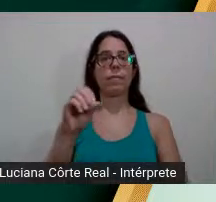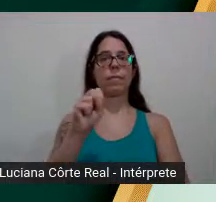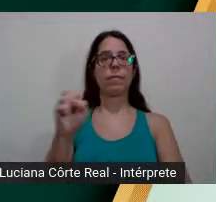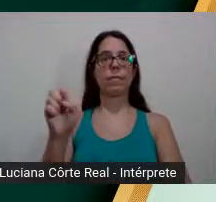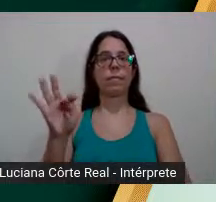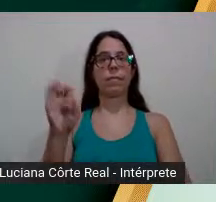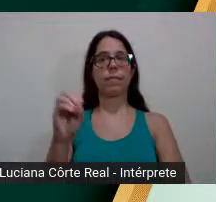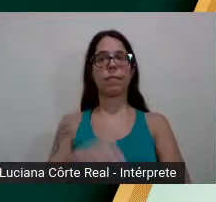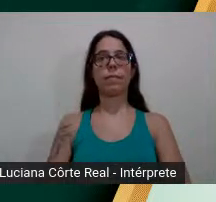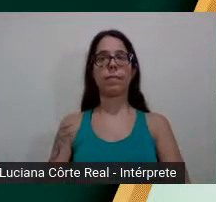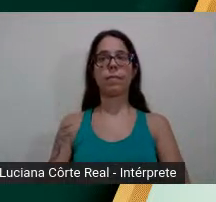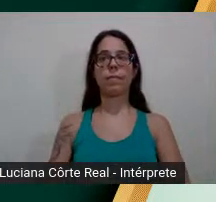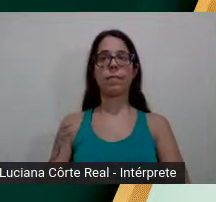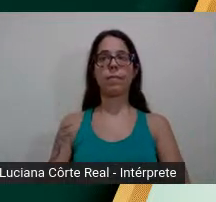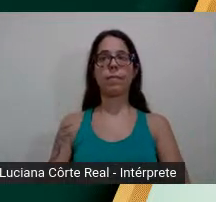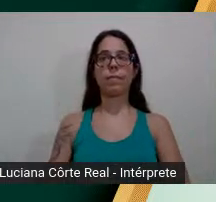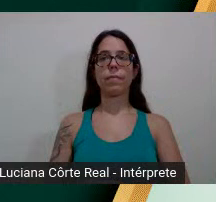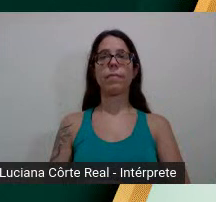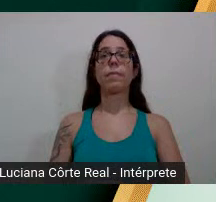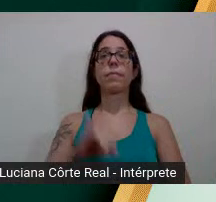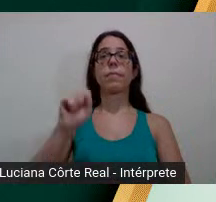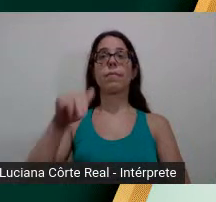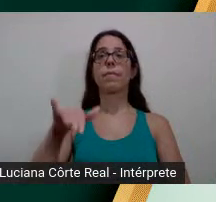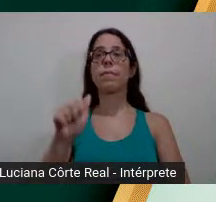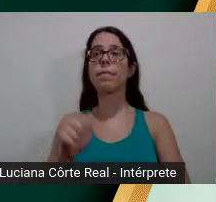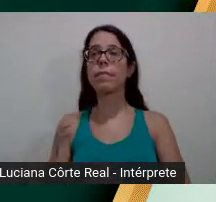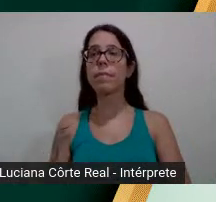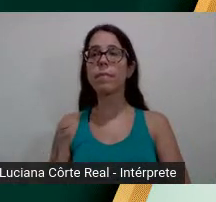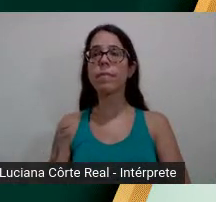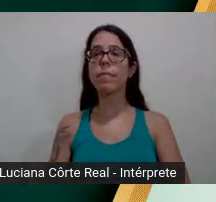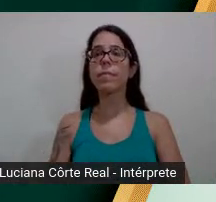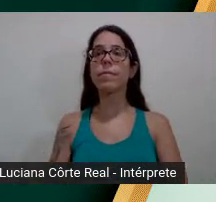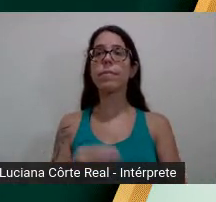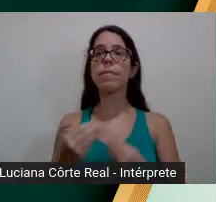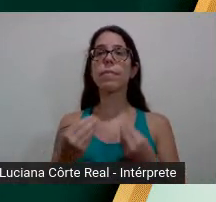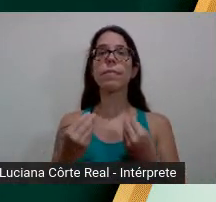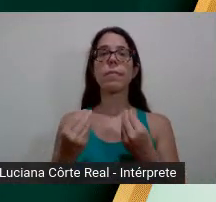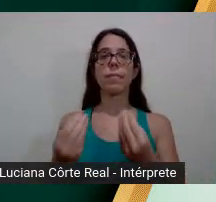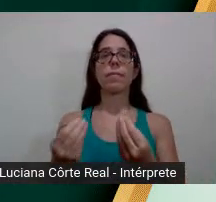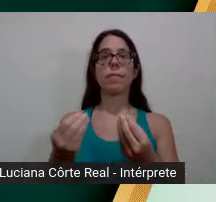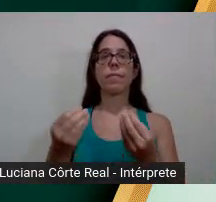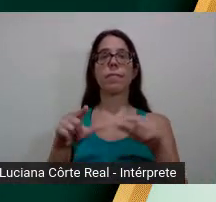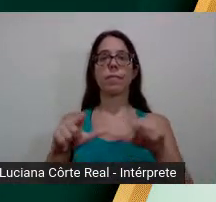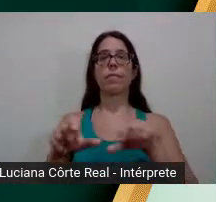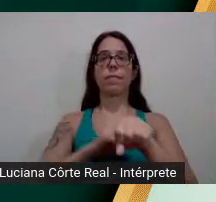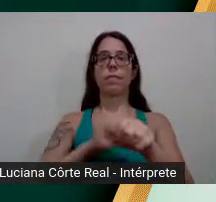Janaína, confira o tio Grau. Parabéns, sucesso, felicidades.